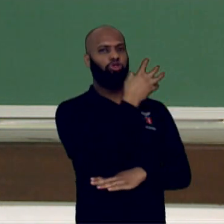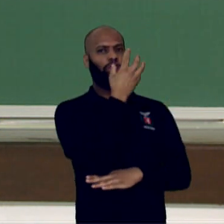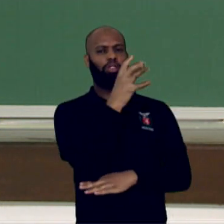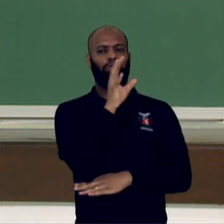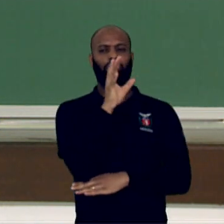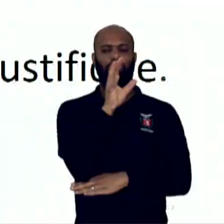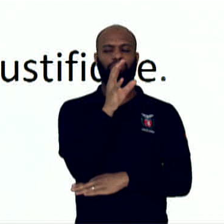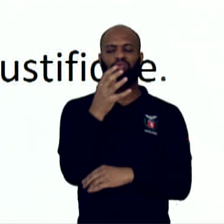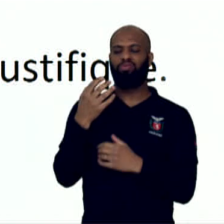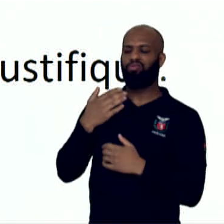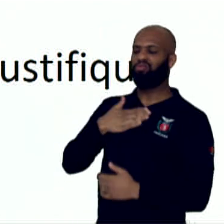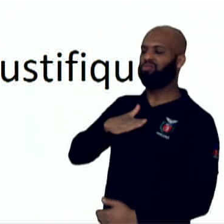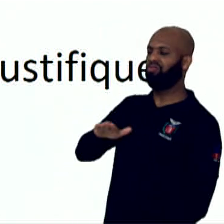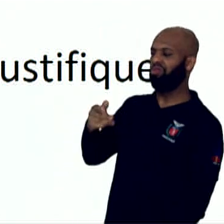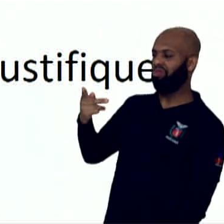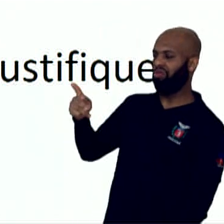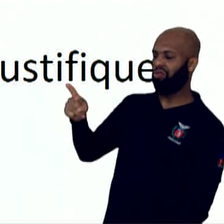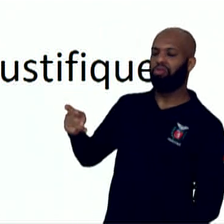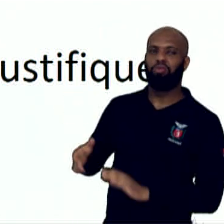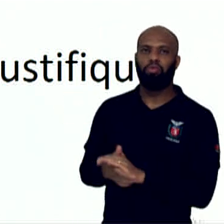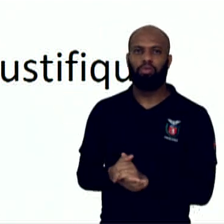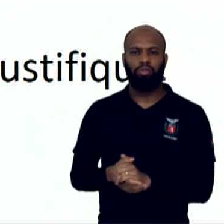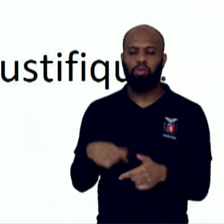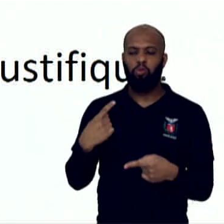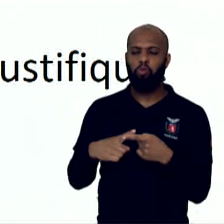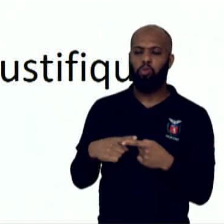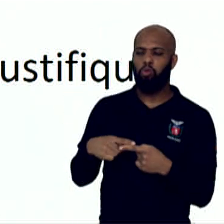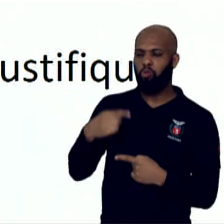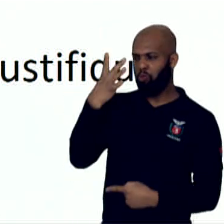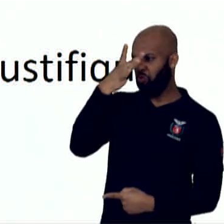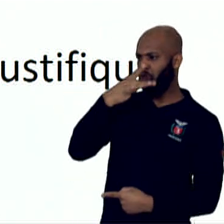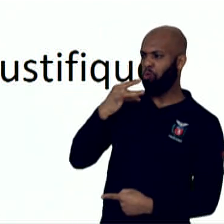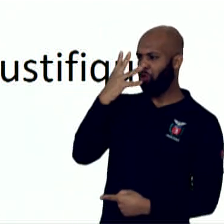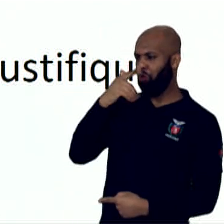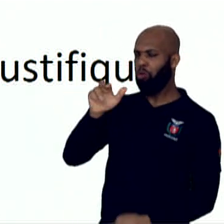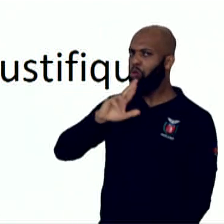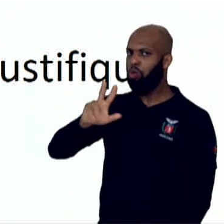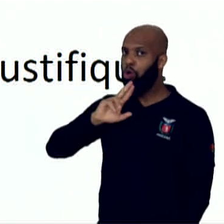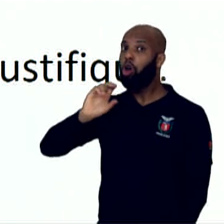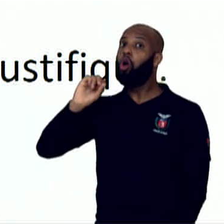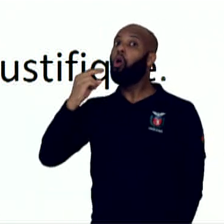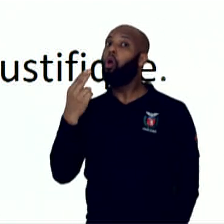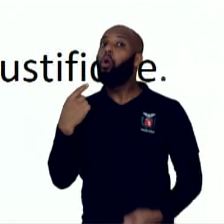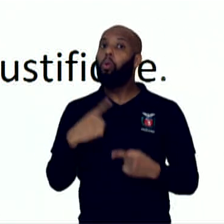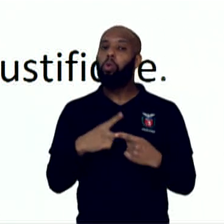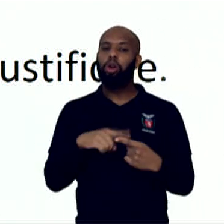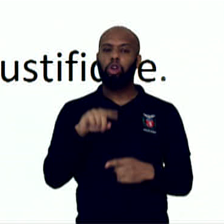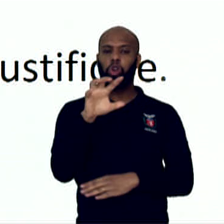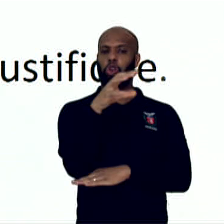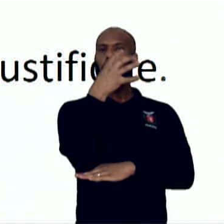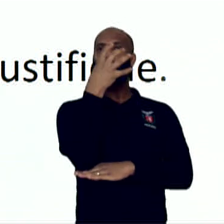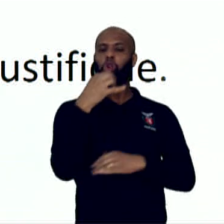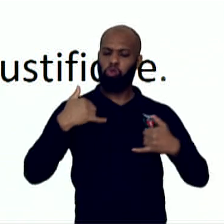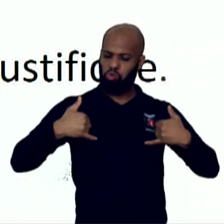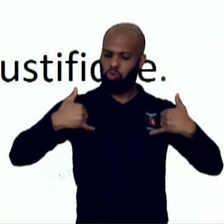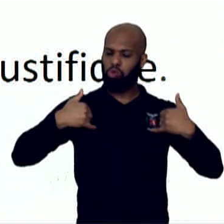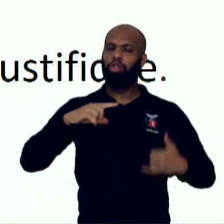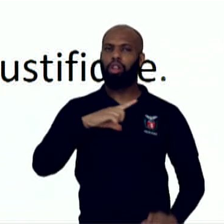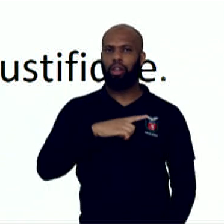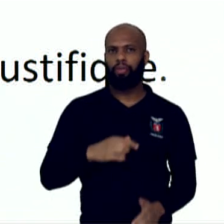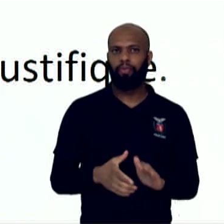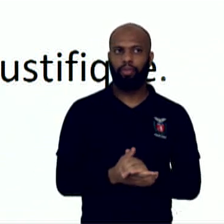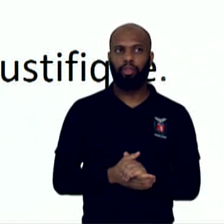muito com sua cara, ou porque não fosse homem bonito, ou porque os girassóis são orgulhosos de natureza. Então, o